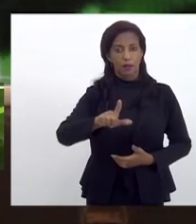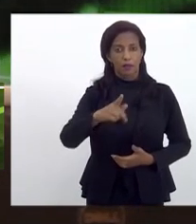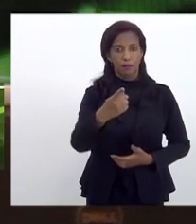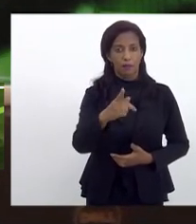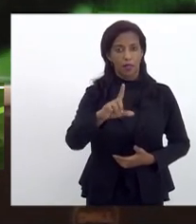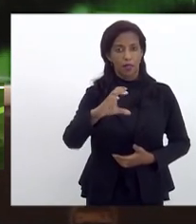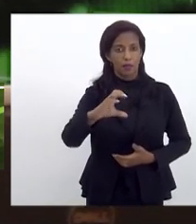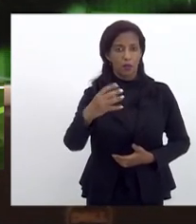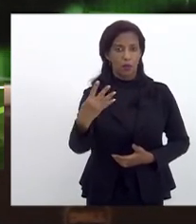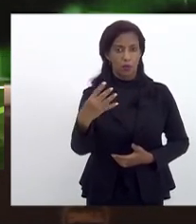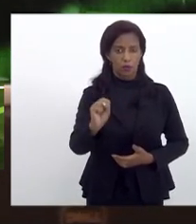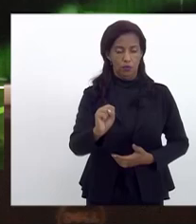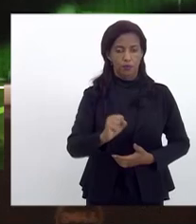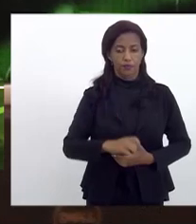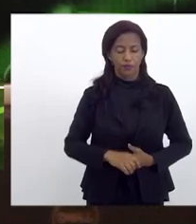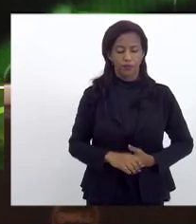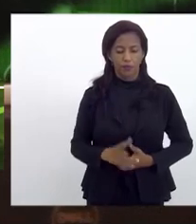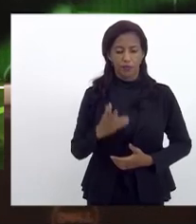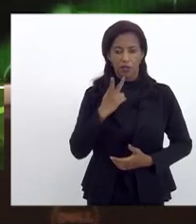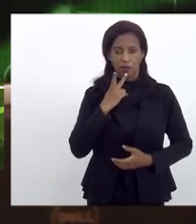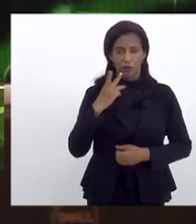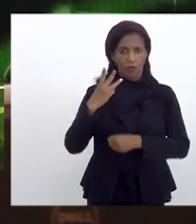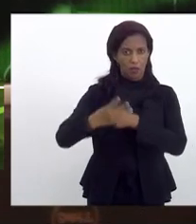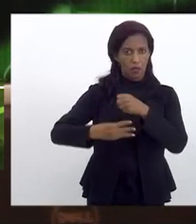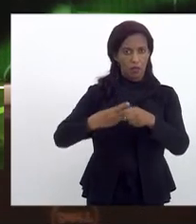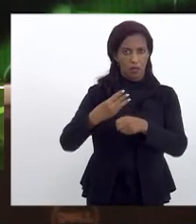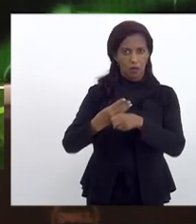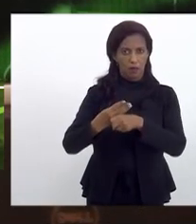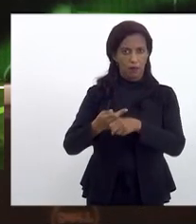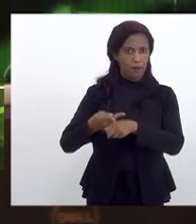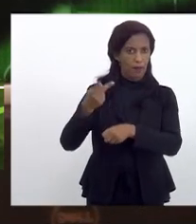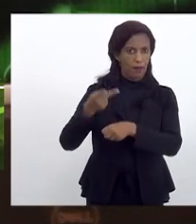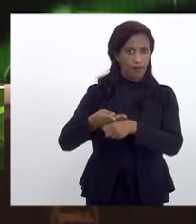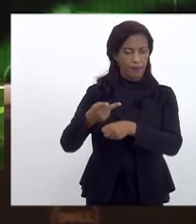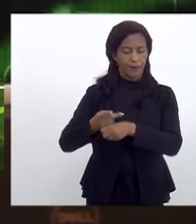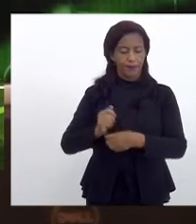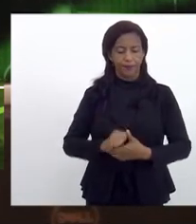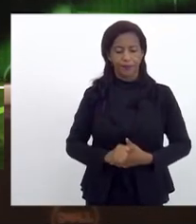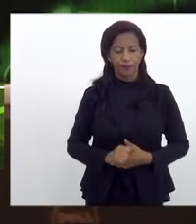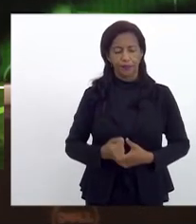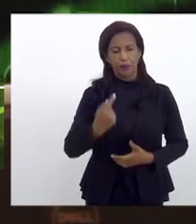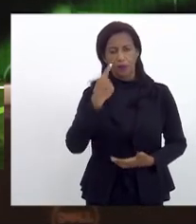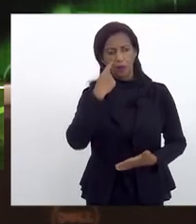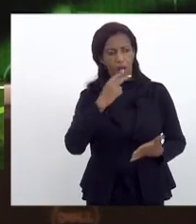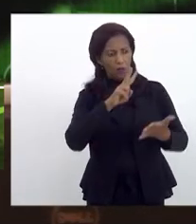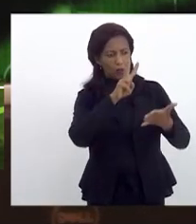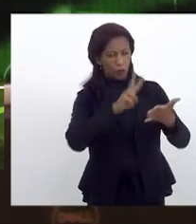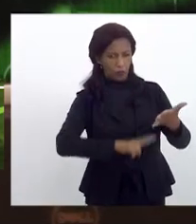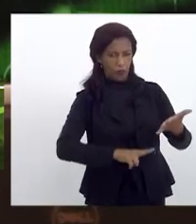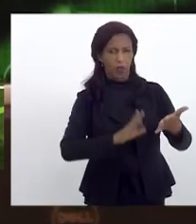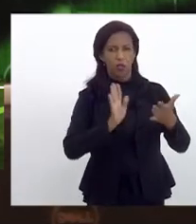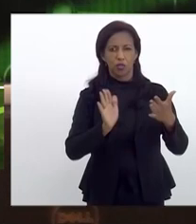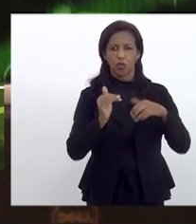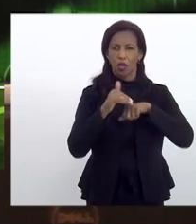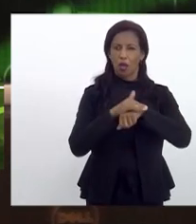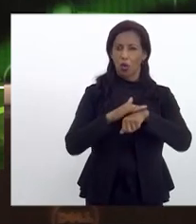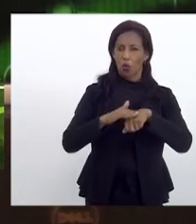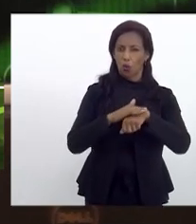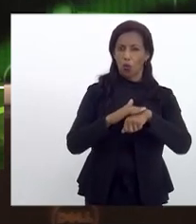A PLC48 Que fala dos triângulos Eu passei a vista Conversei com as